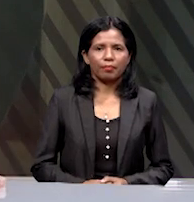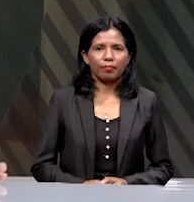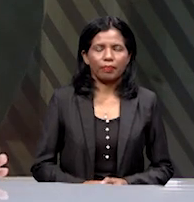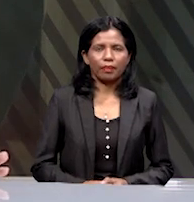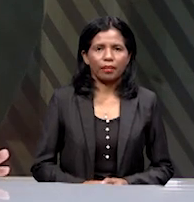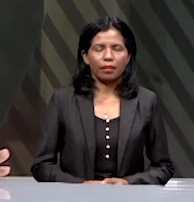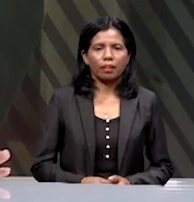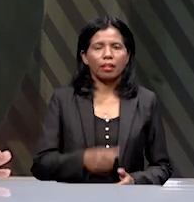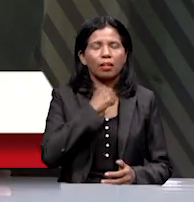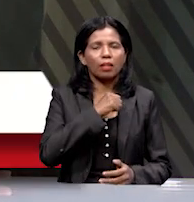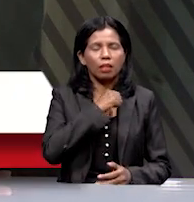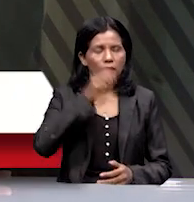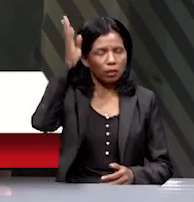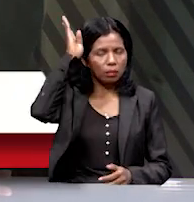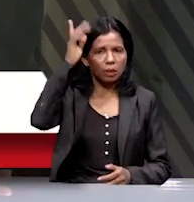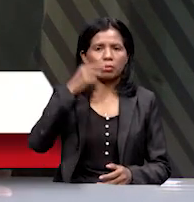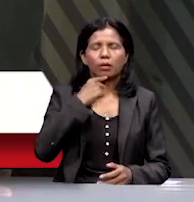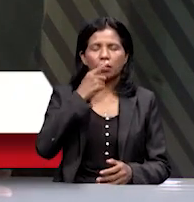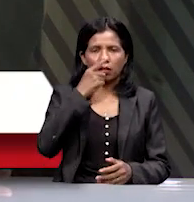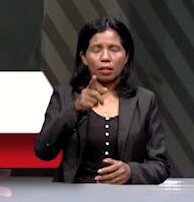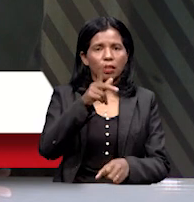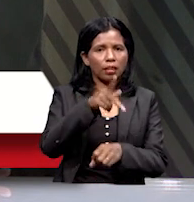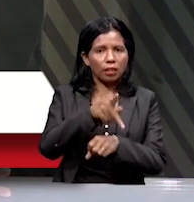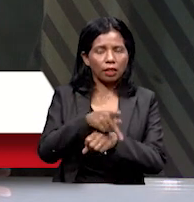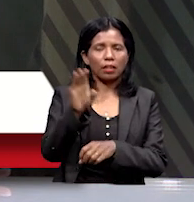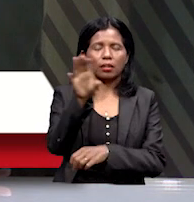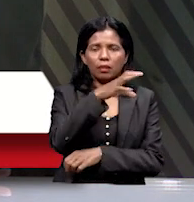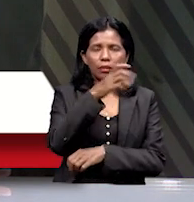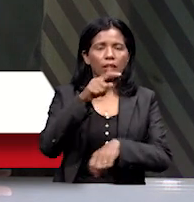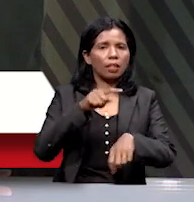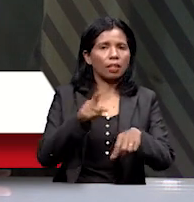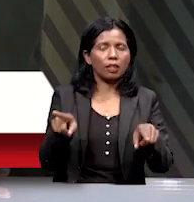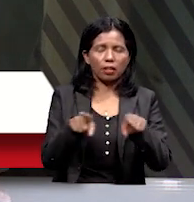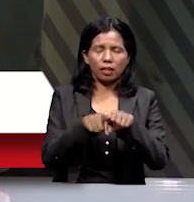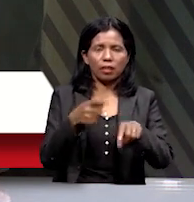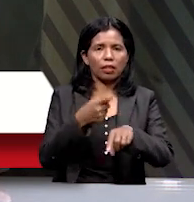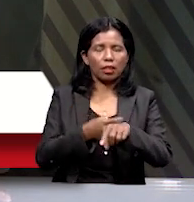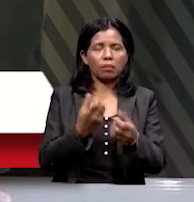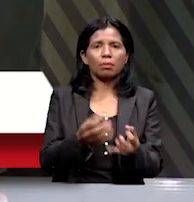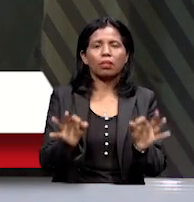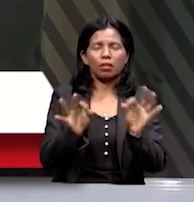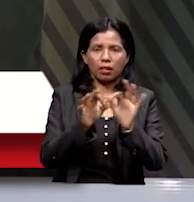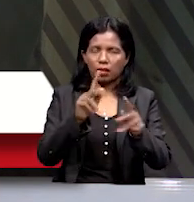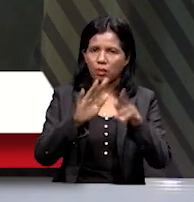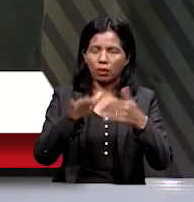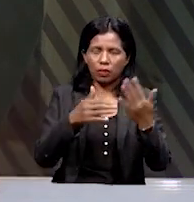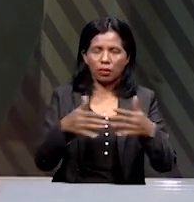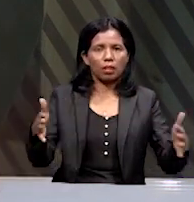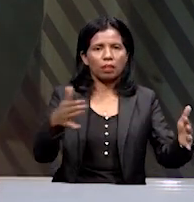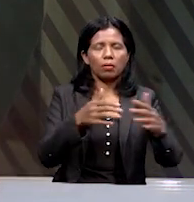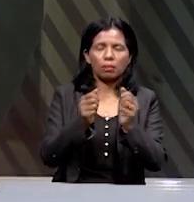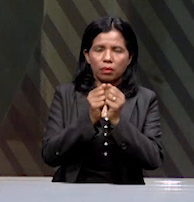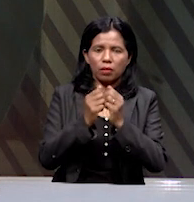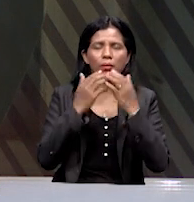Dom Virgilio Cardel, Lucarum da Silva de BHT tem, calang Natal no dar momento importante ida basrani sira libur hamutuk, hori fo agradece